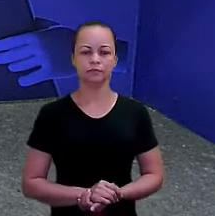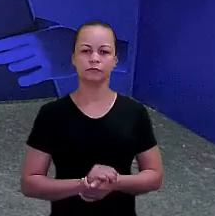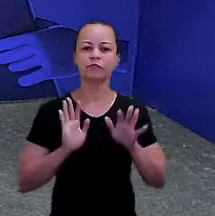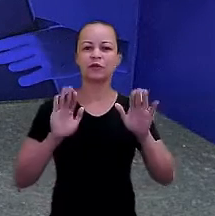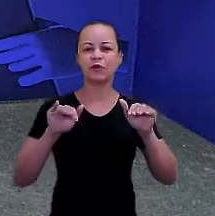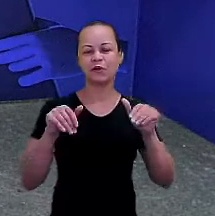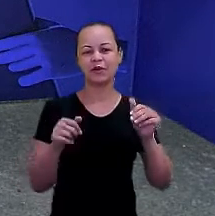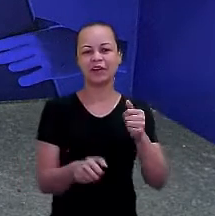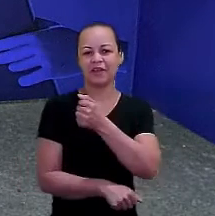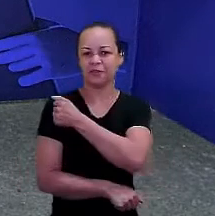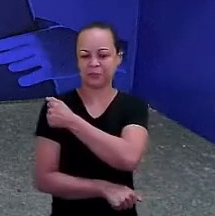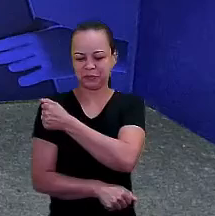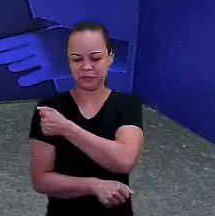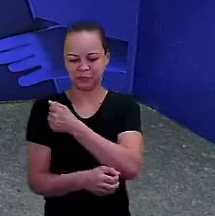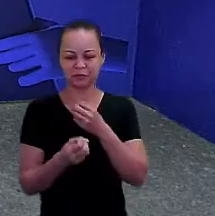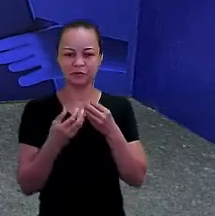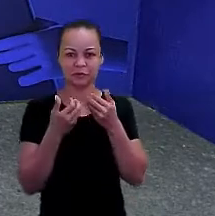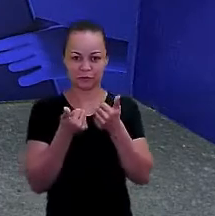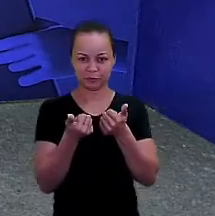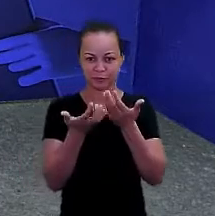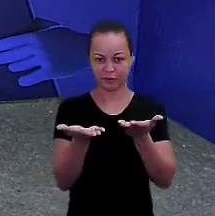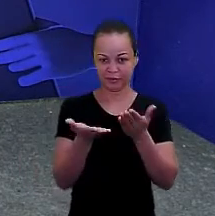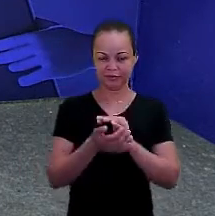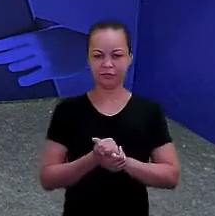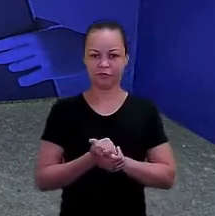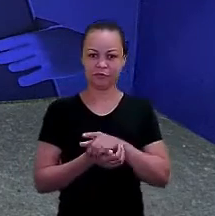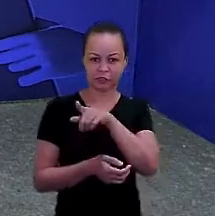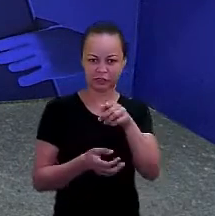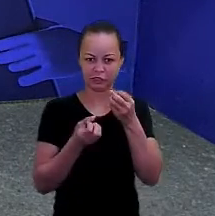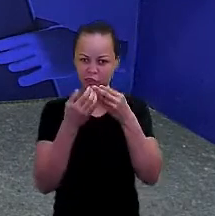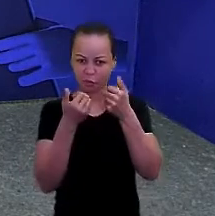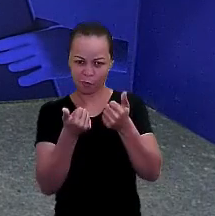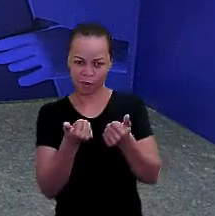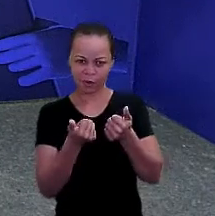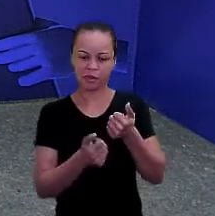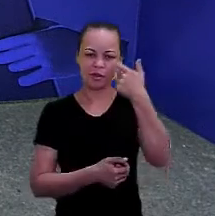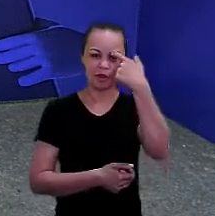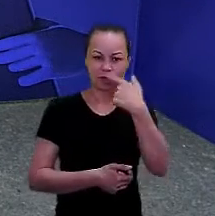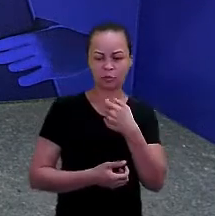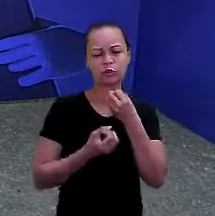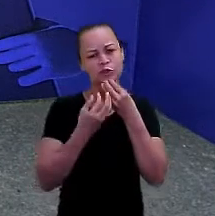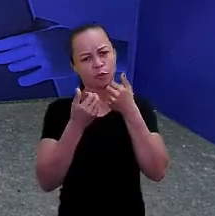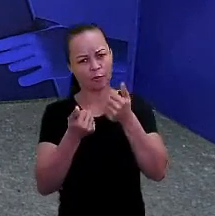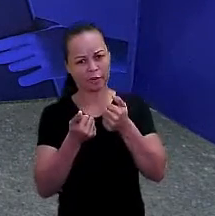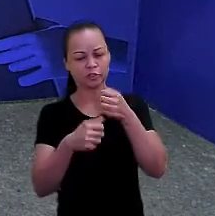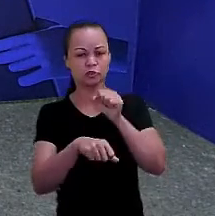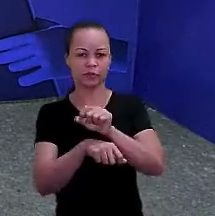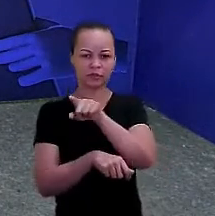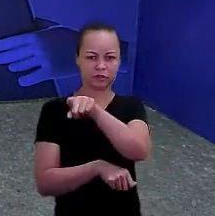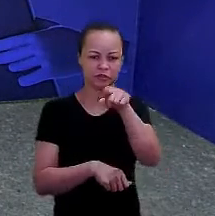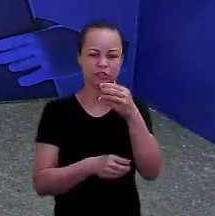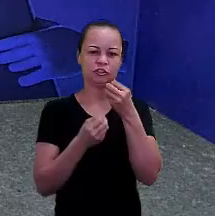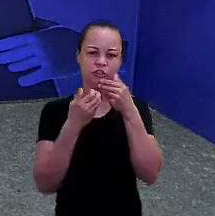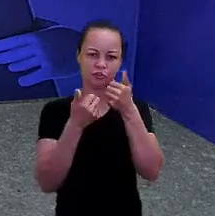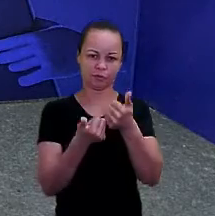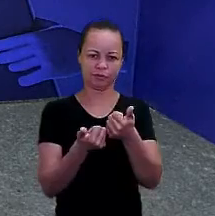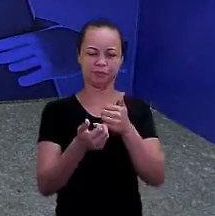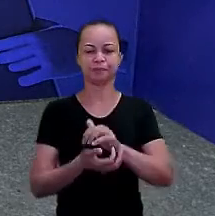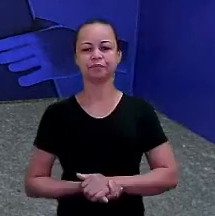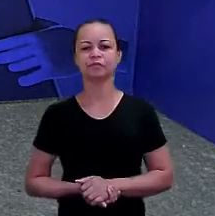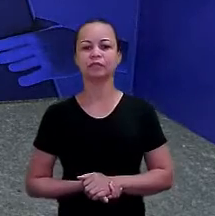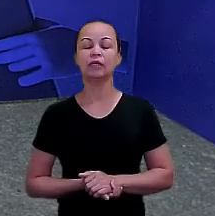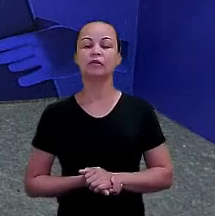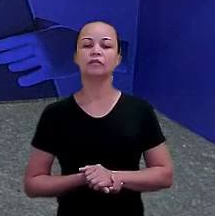Olá, meus amores! Como é que vocês estão? Eu estou bem e eu espero que você também esteja bem.